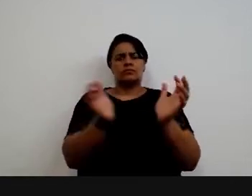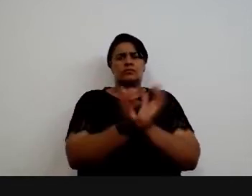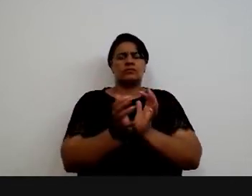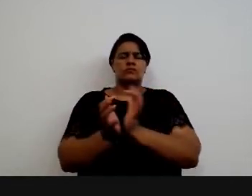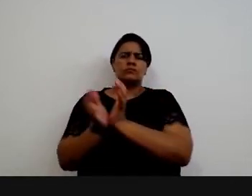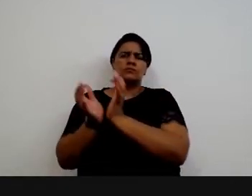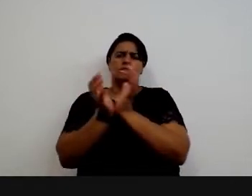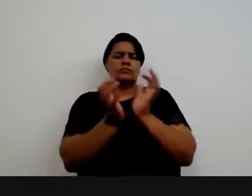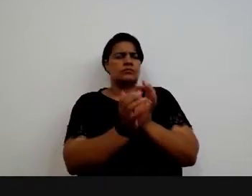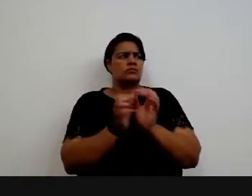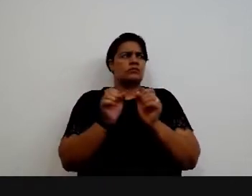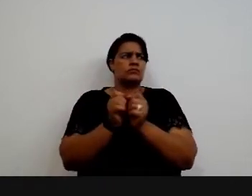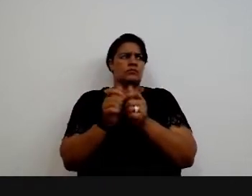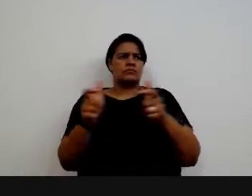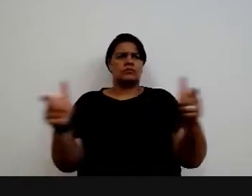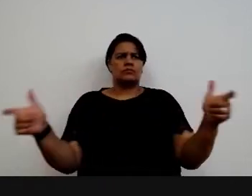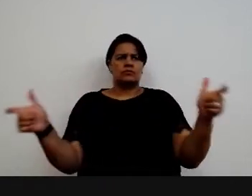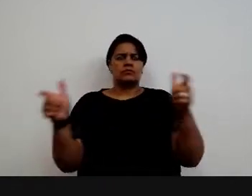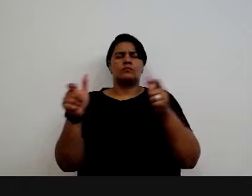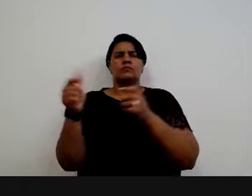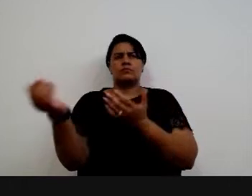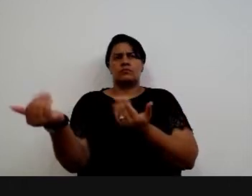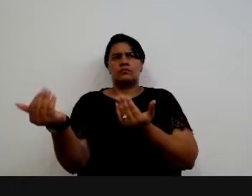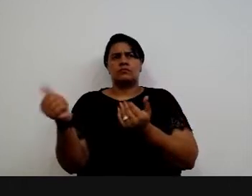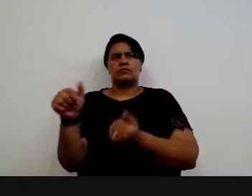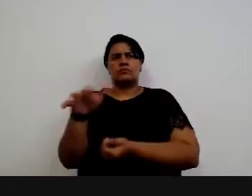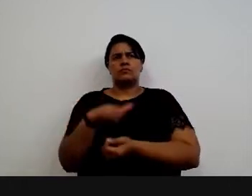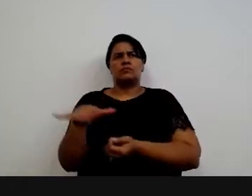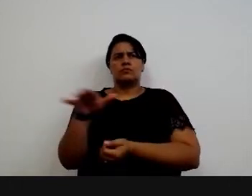espalhados pelo país com os formatos mais diversos.